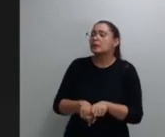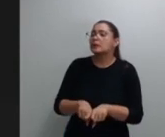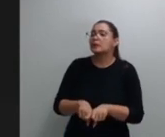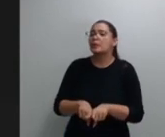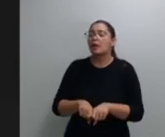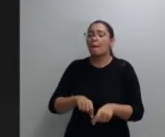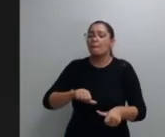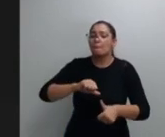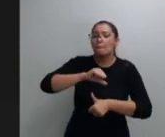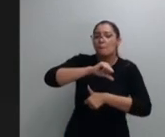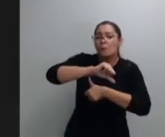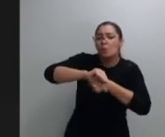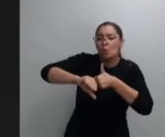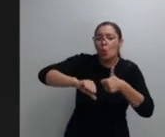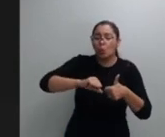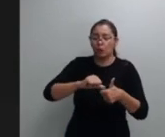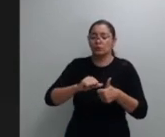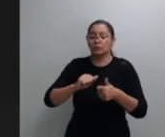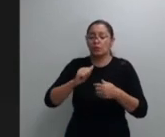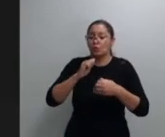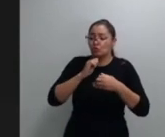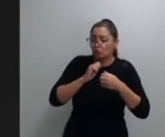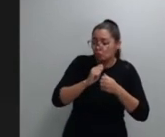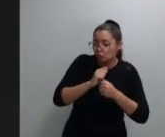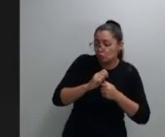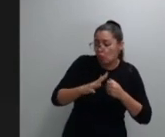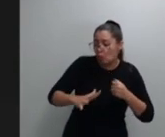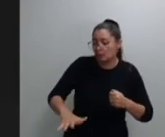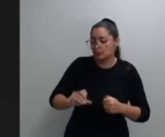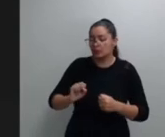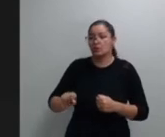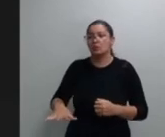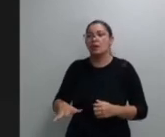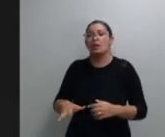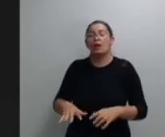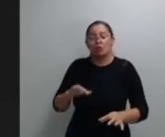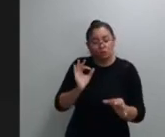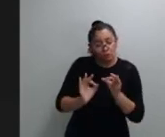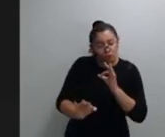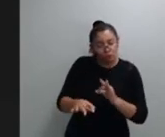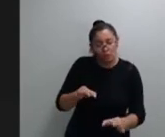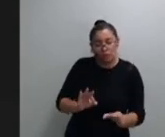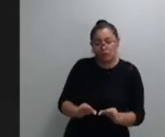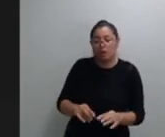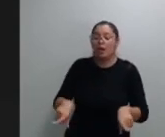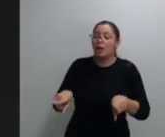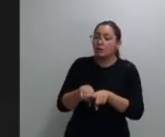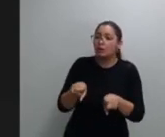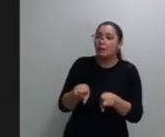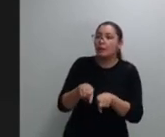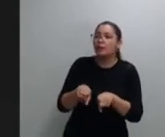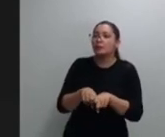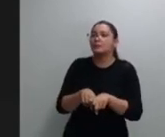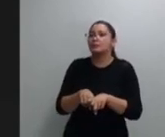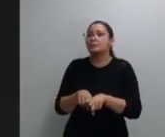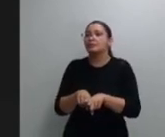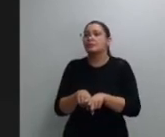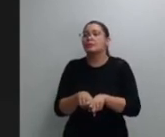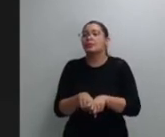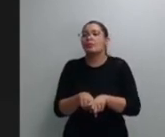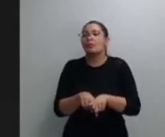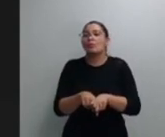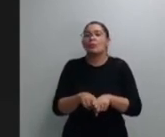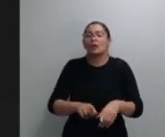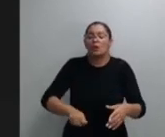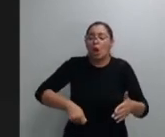mais favorável a mudança jurisprudencial mais favorável é também um fator que autoriza